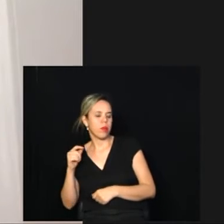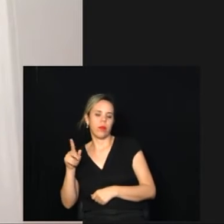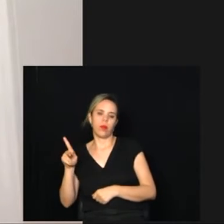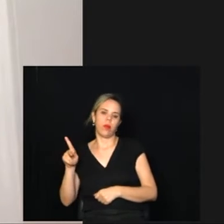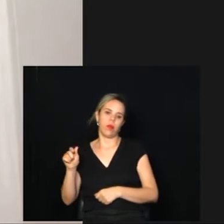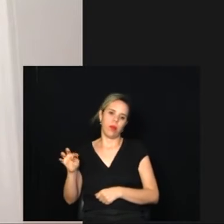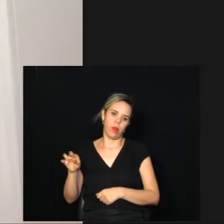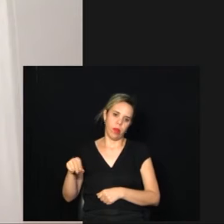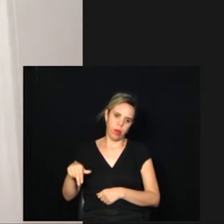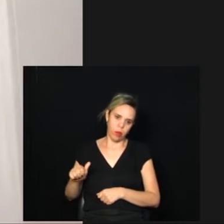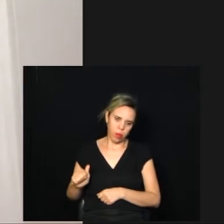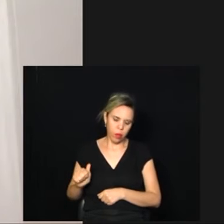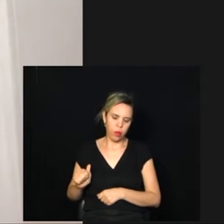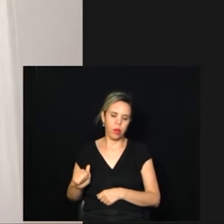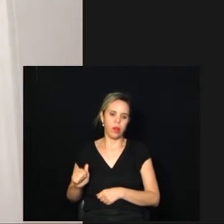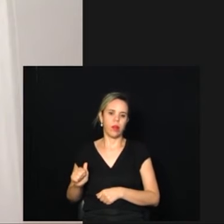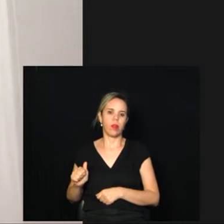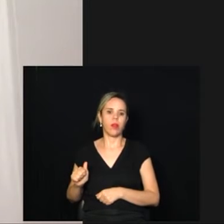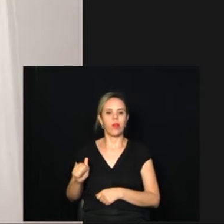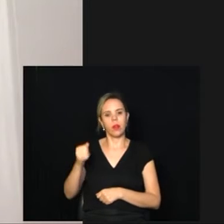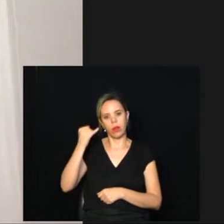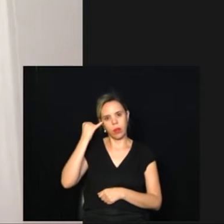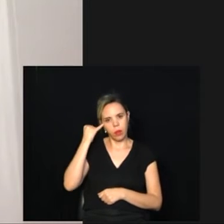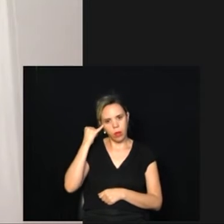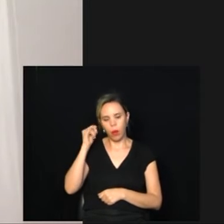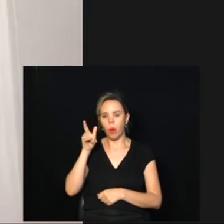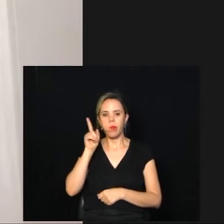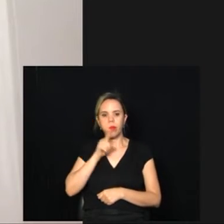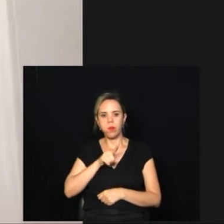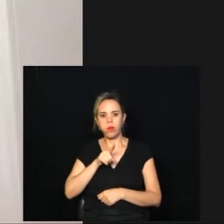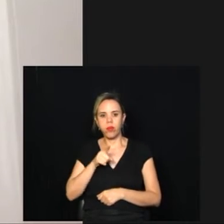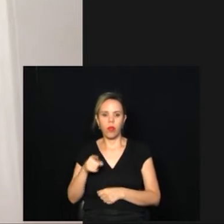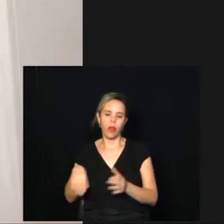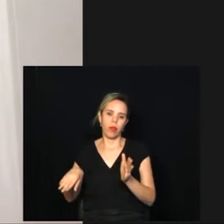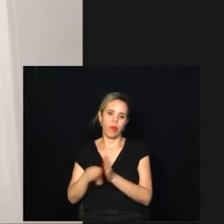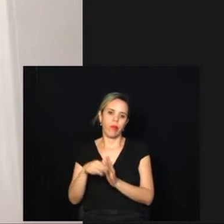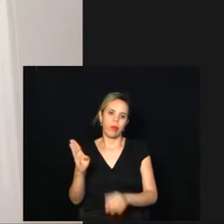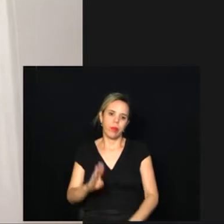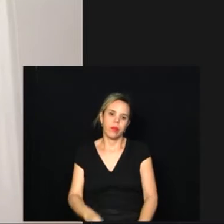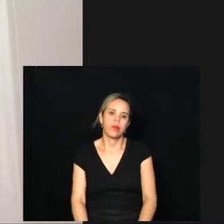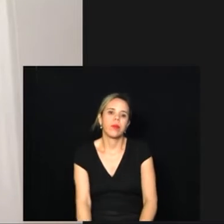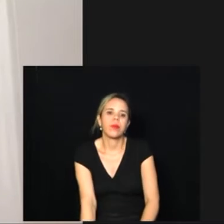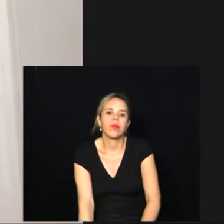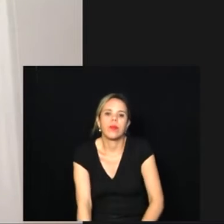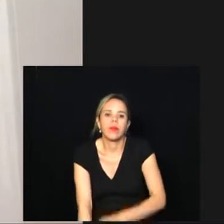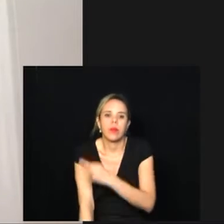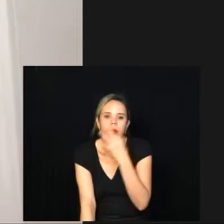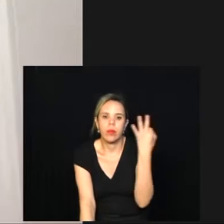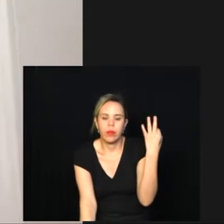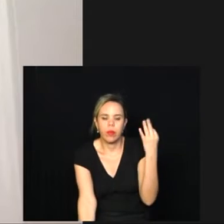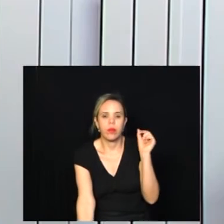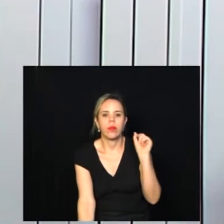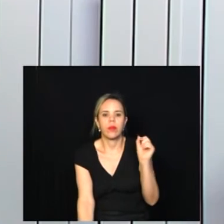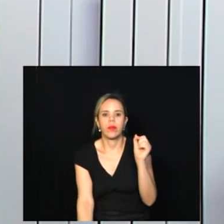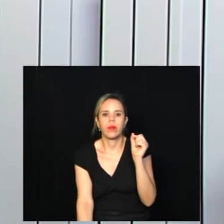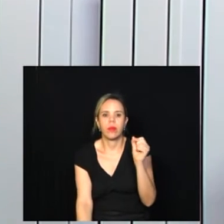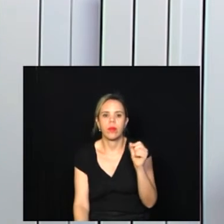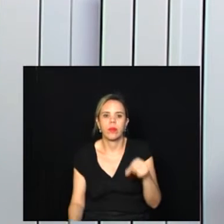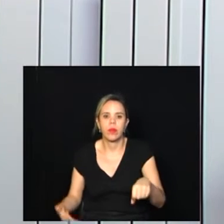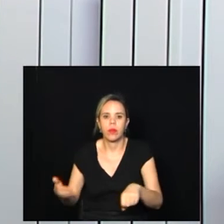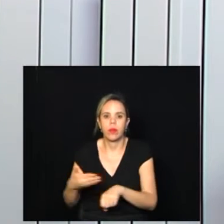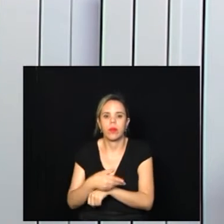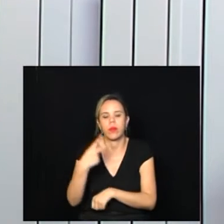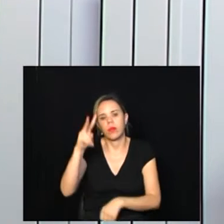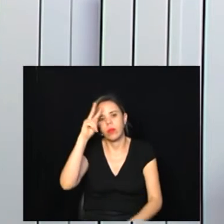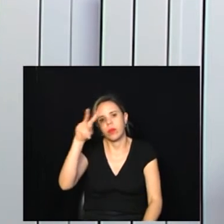Palestina, Japão, Nepal e aqui nos Estados Unidos. Também conta um trechinho de quando eu fiquei no Brasil aí. Ótimo. Lígia, para quem quiser embarcar então